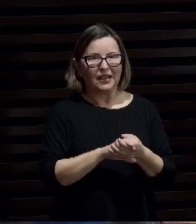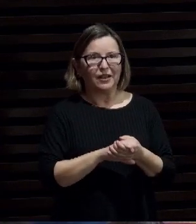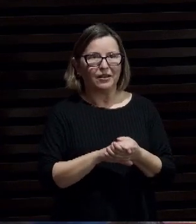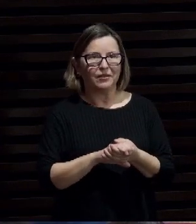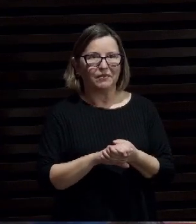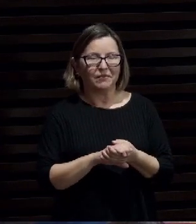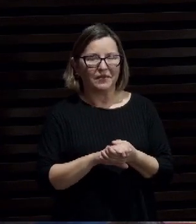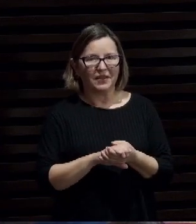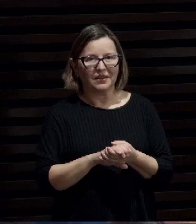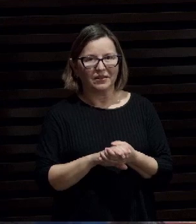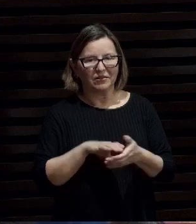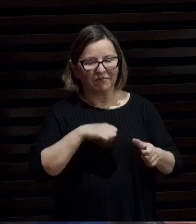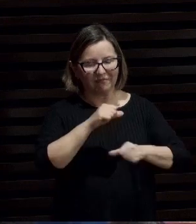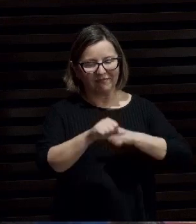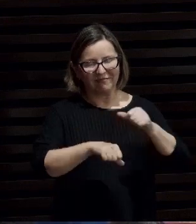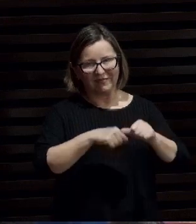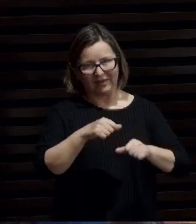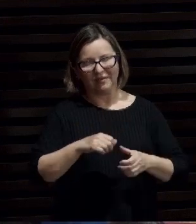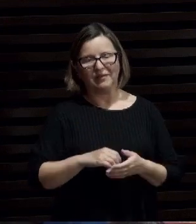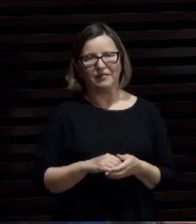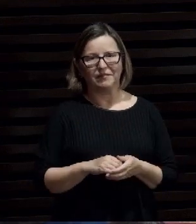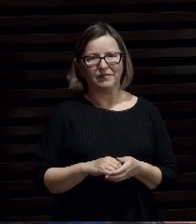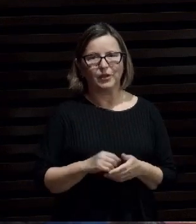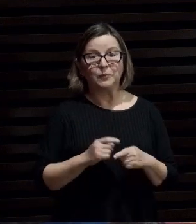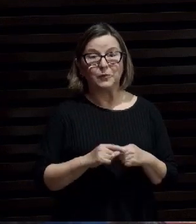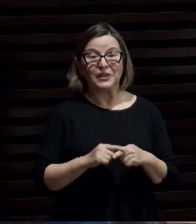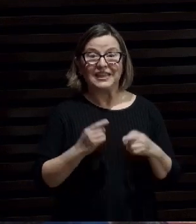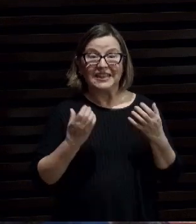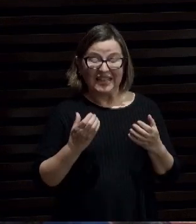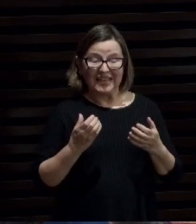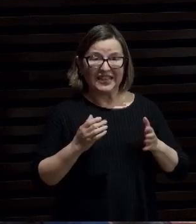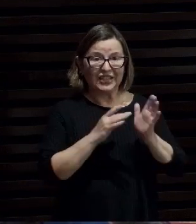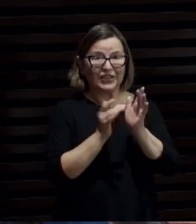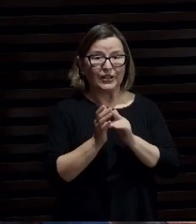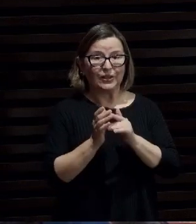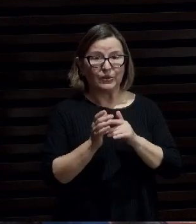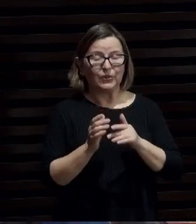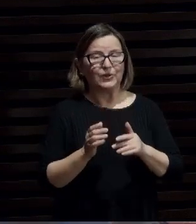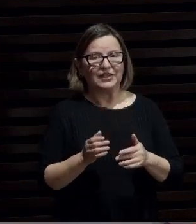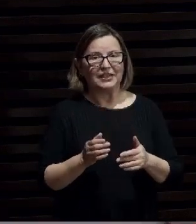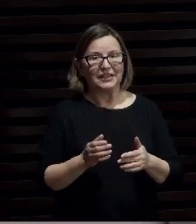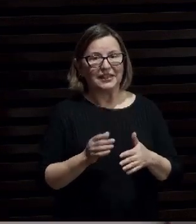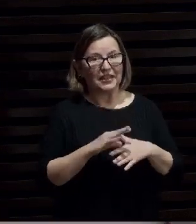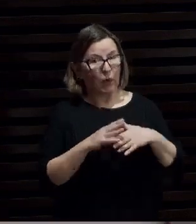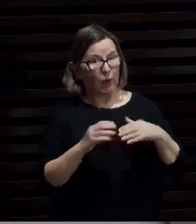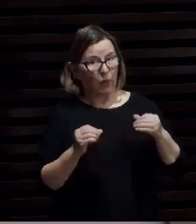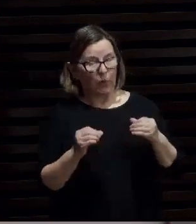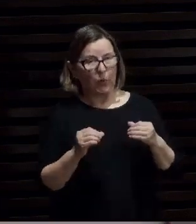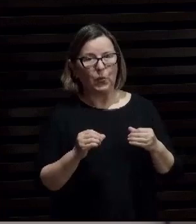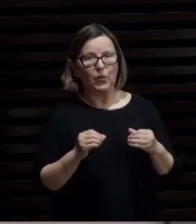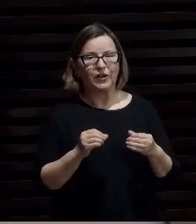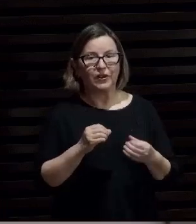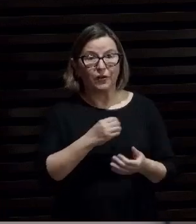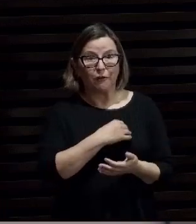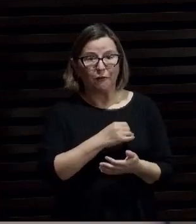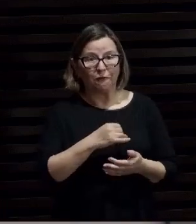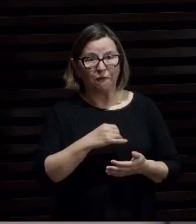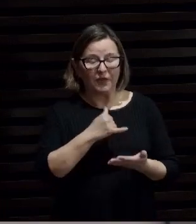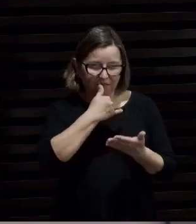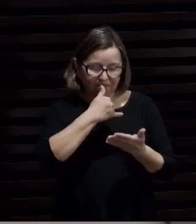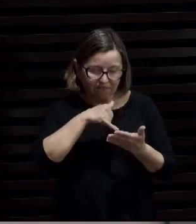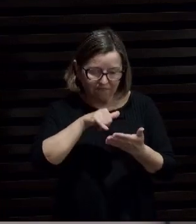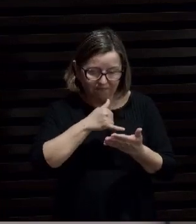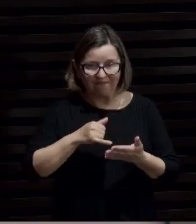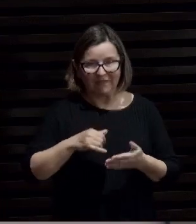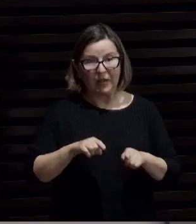está nas drogas. Não estou dizendo que isso seja errado, mas se o teu propósito com Jesus é